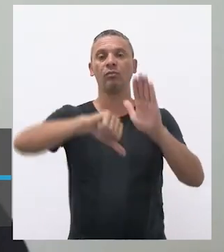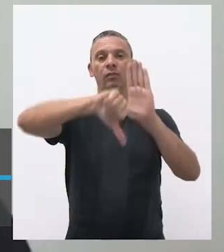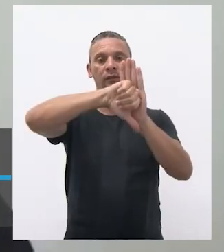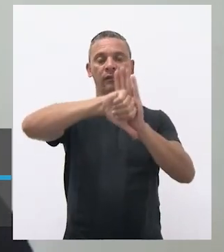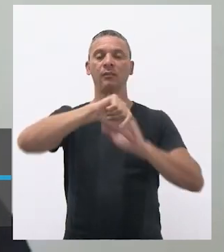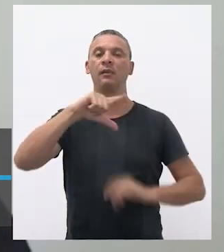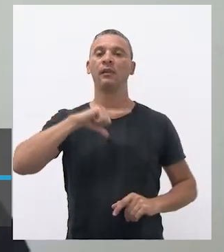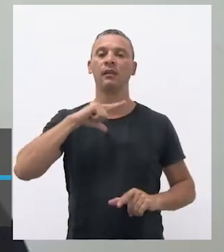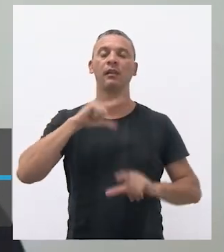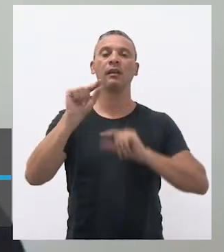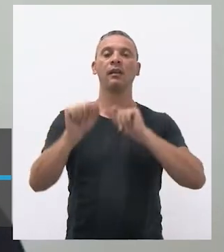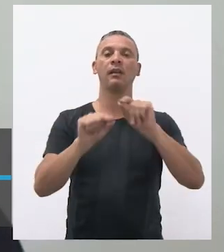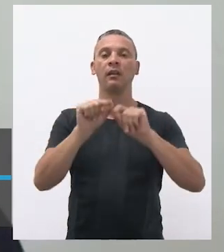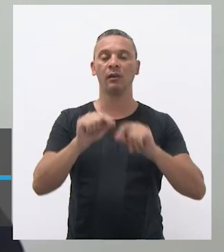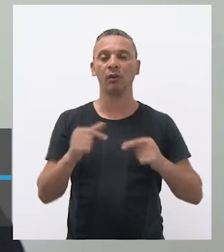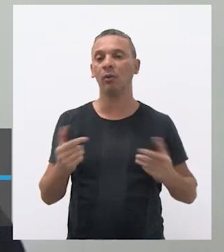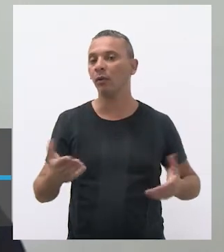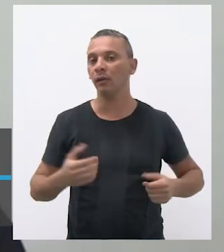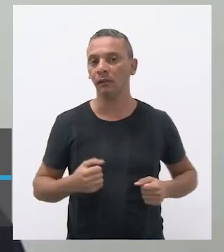por uma juíza de direito,